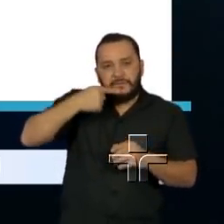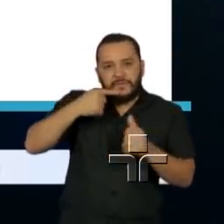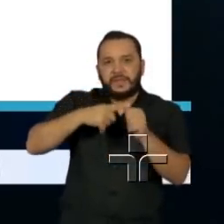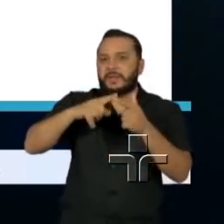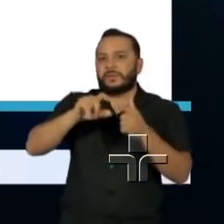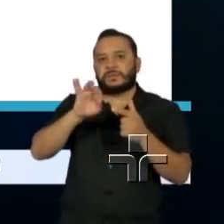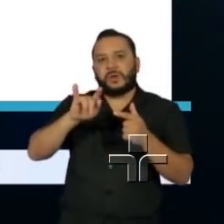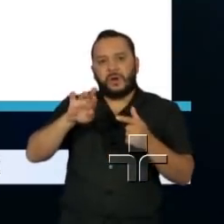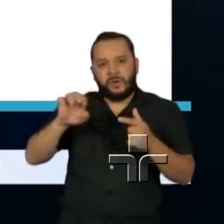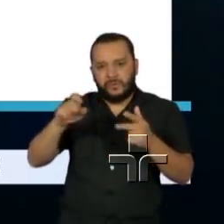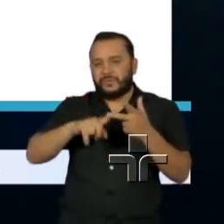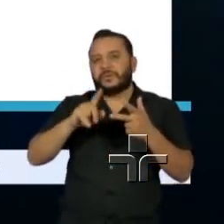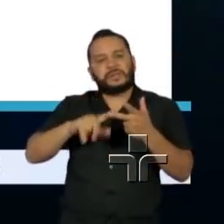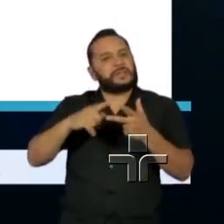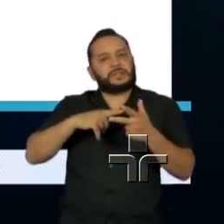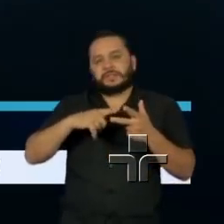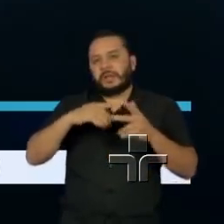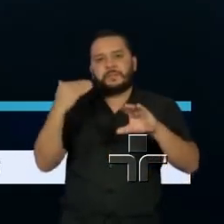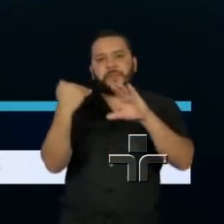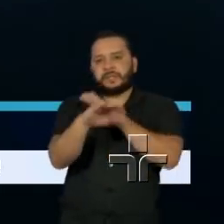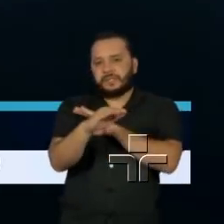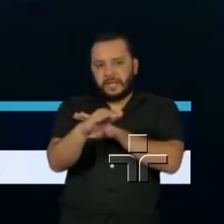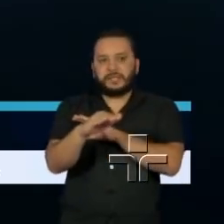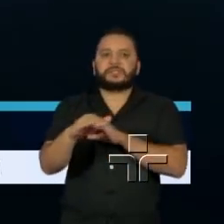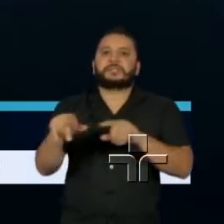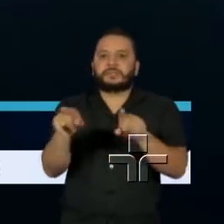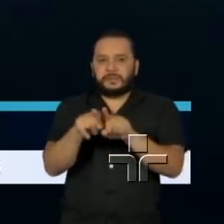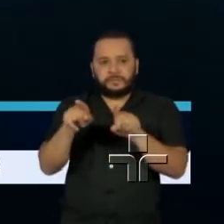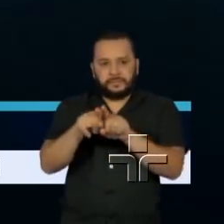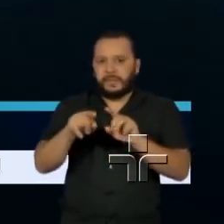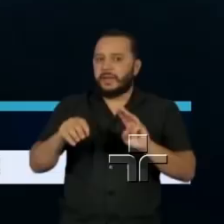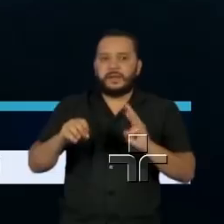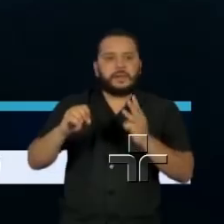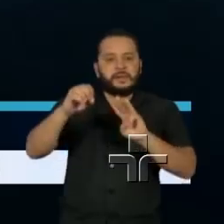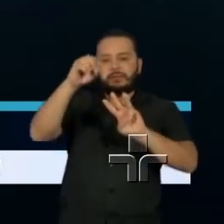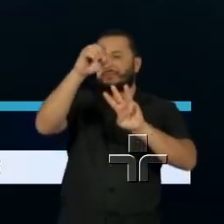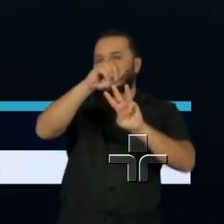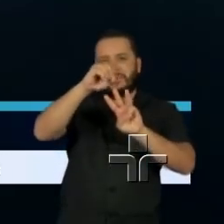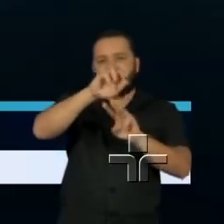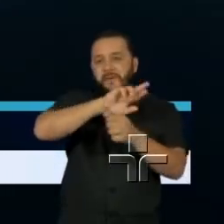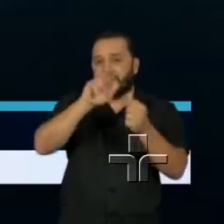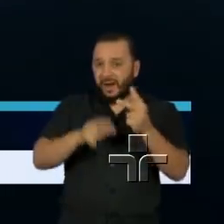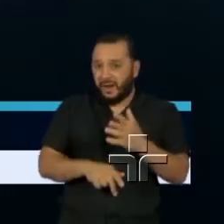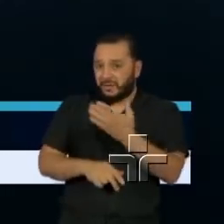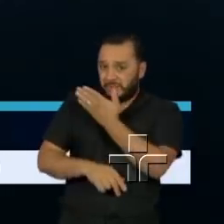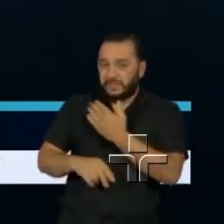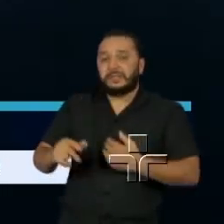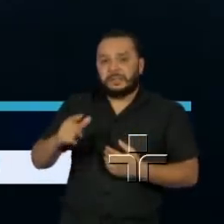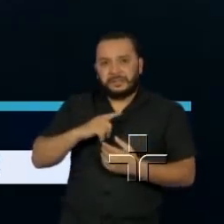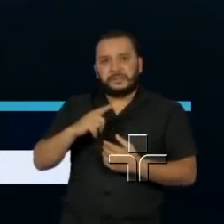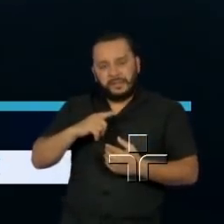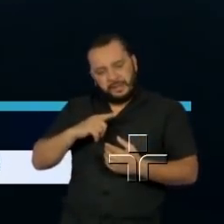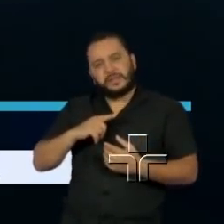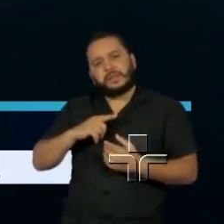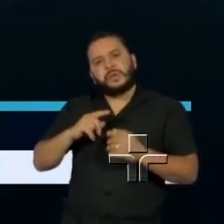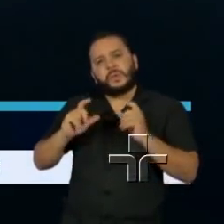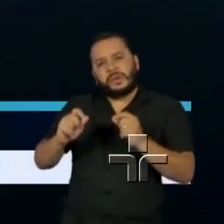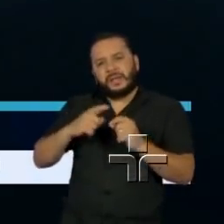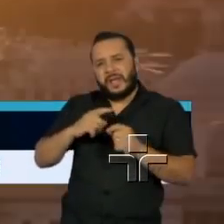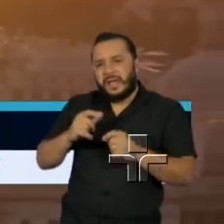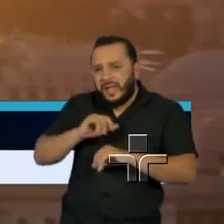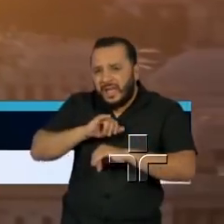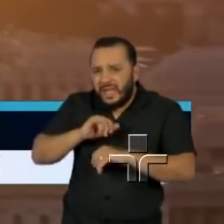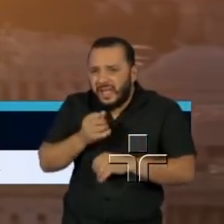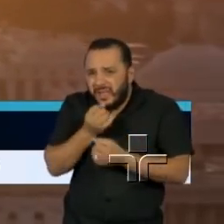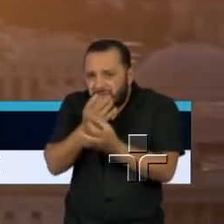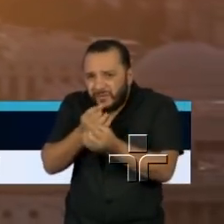ou em mensagens diretas. Um link externo também disponibiliza matérias de fontes confiáveis para refutar as